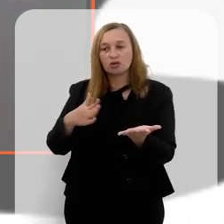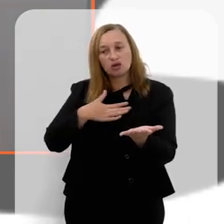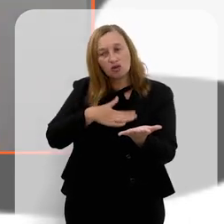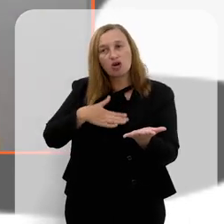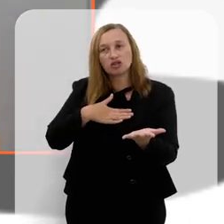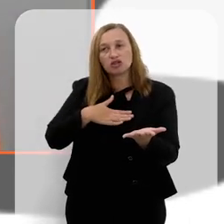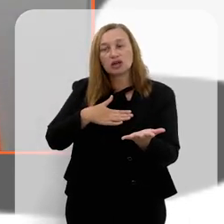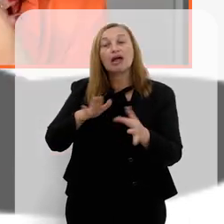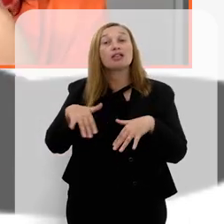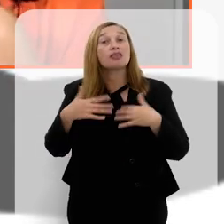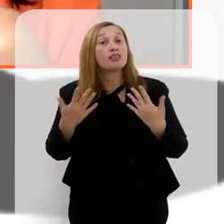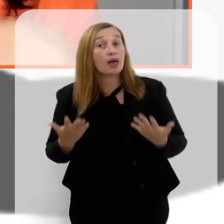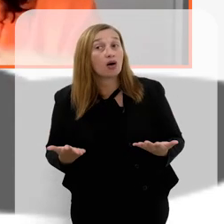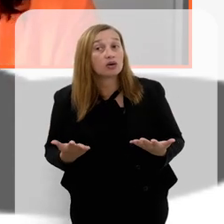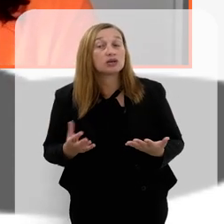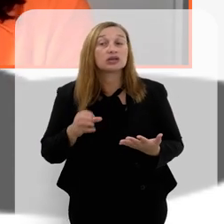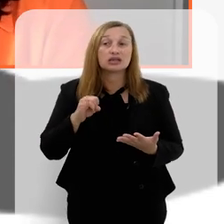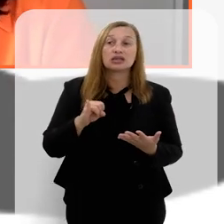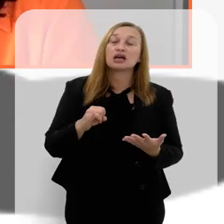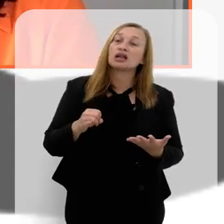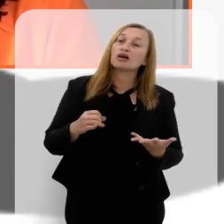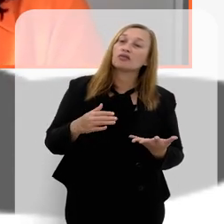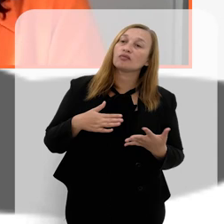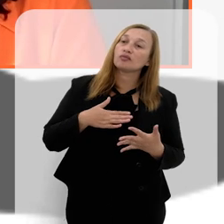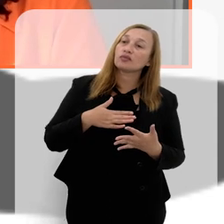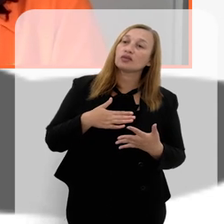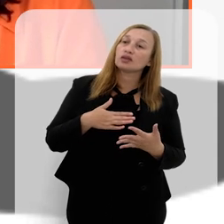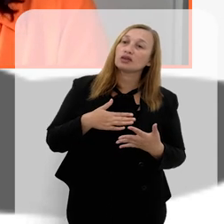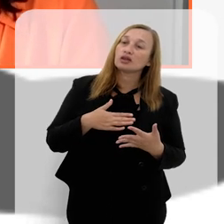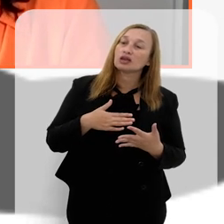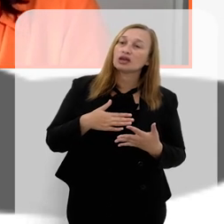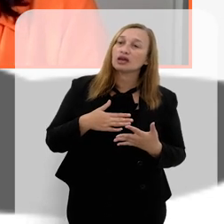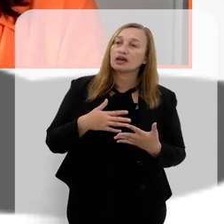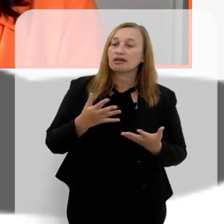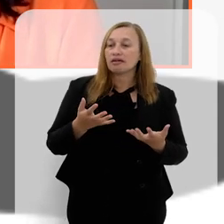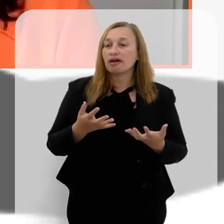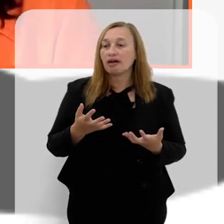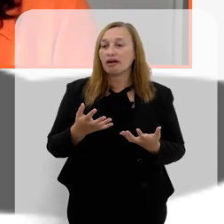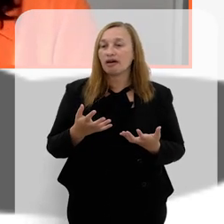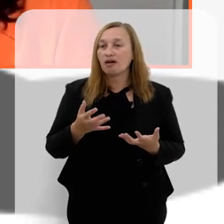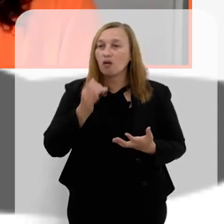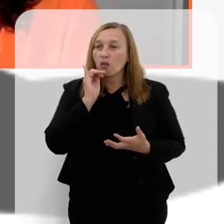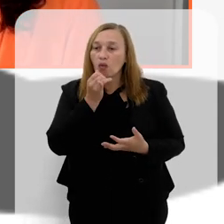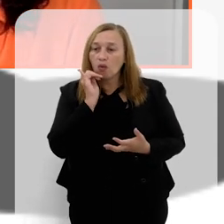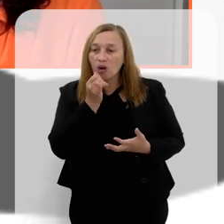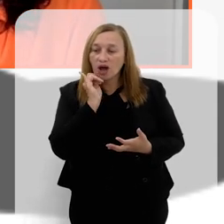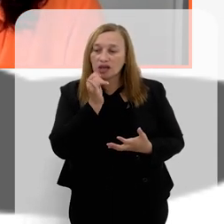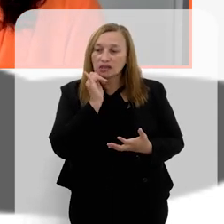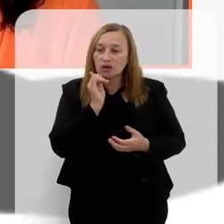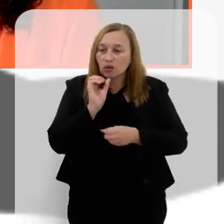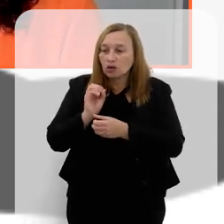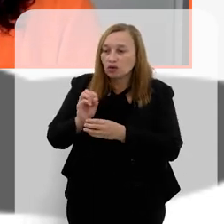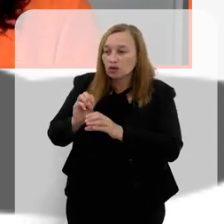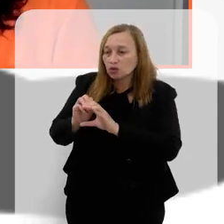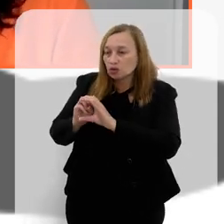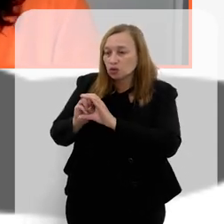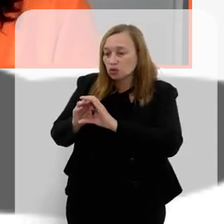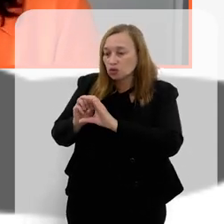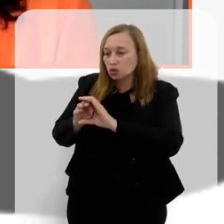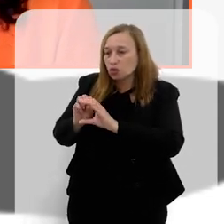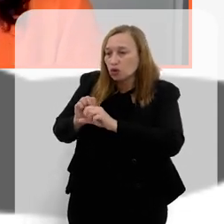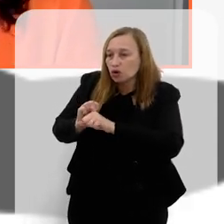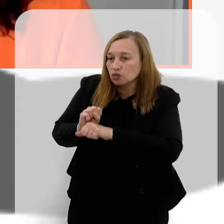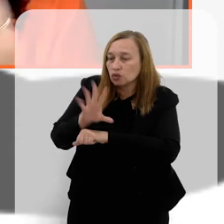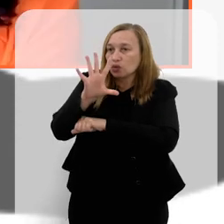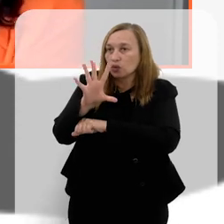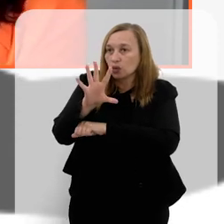prefere, né? Então, se ela preferir sair de um conto, de uma projeção, de um